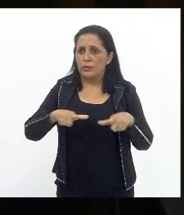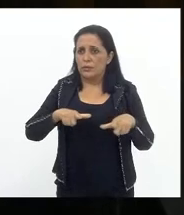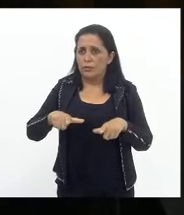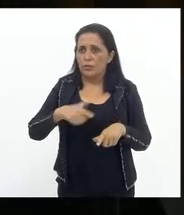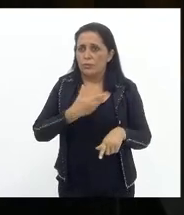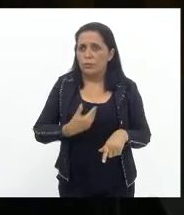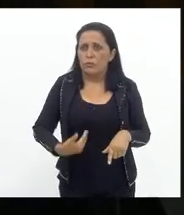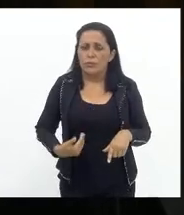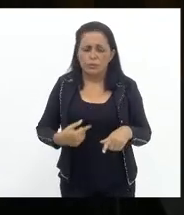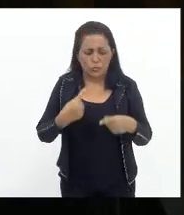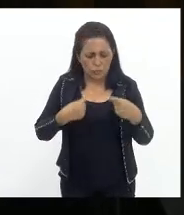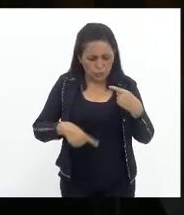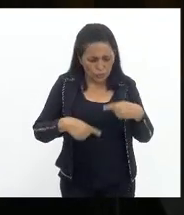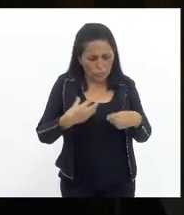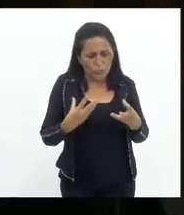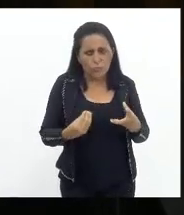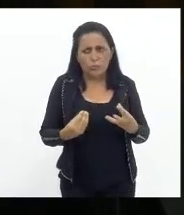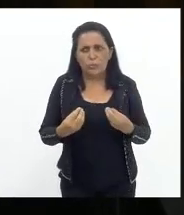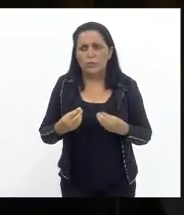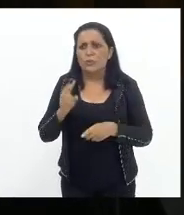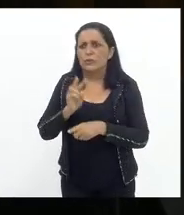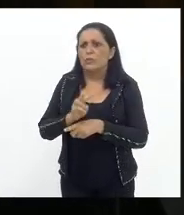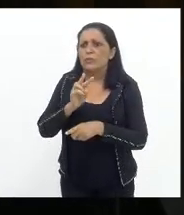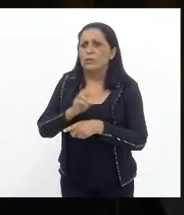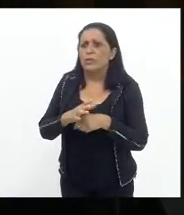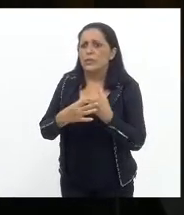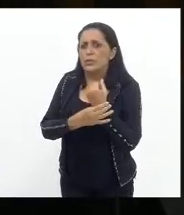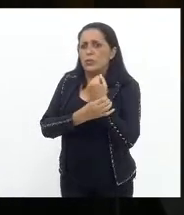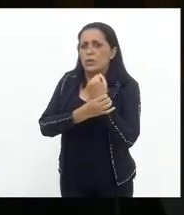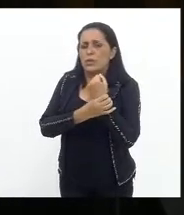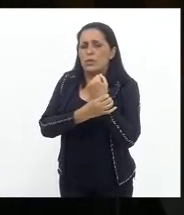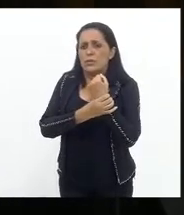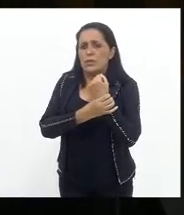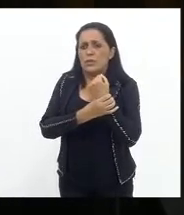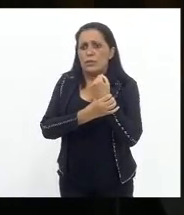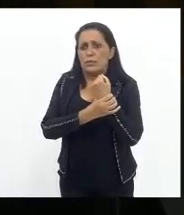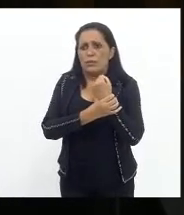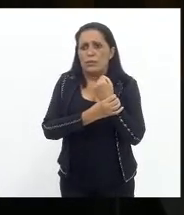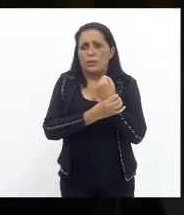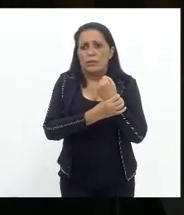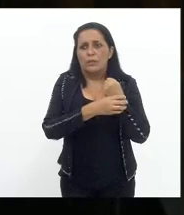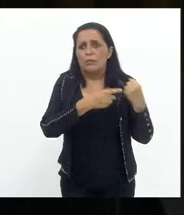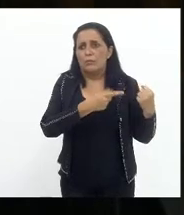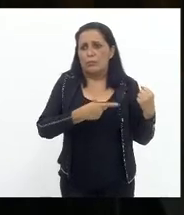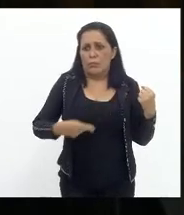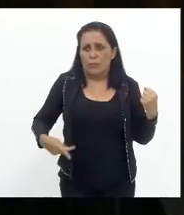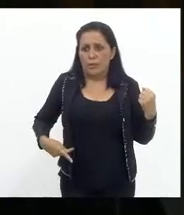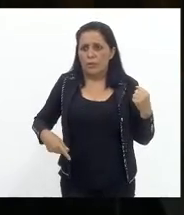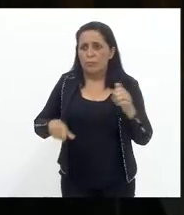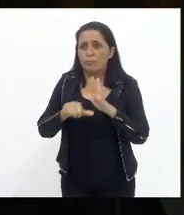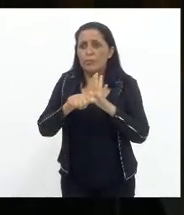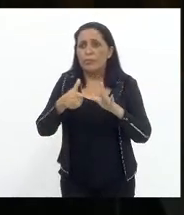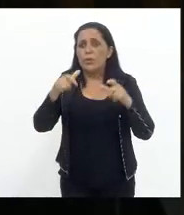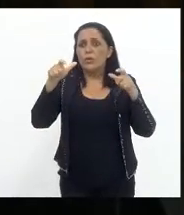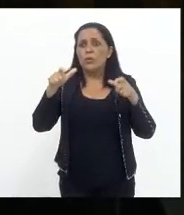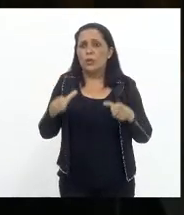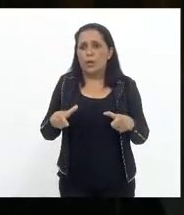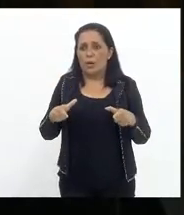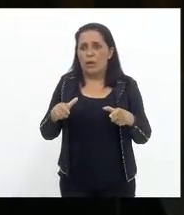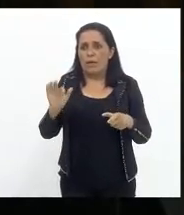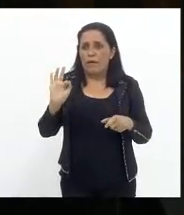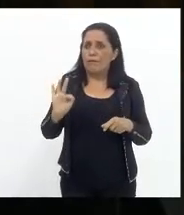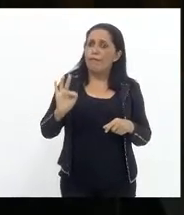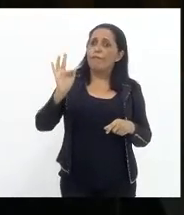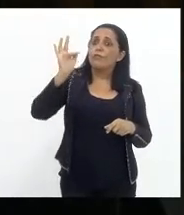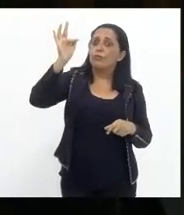deputado Márcio Gualberto, deputado também defensor da segurança pública, a gente tem discutido muito, em primeiro lugar, as futuras reformas